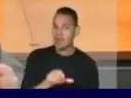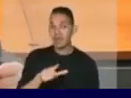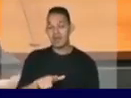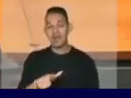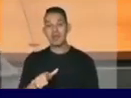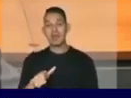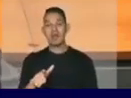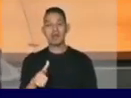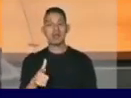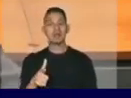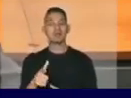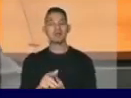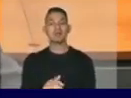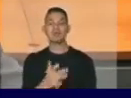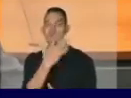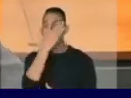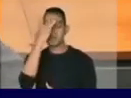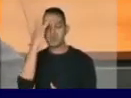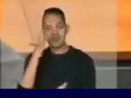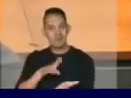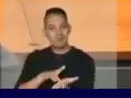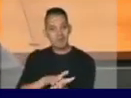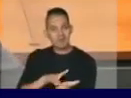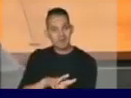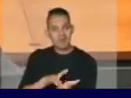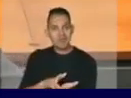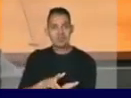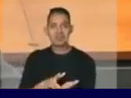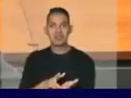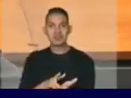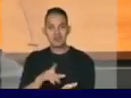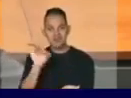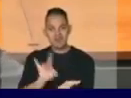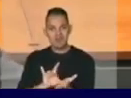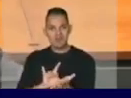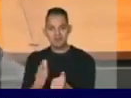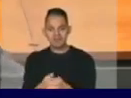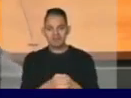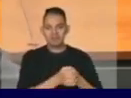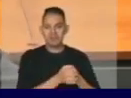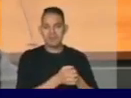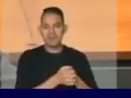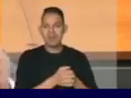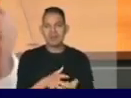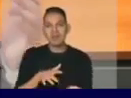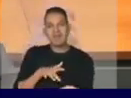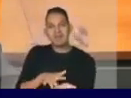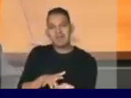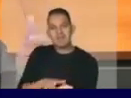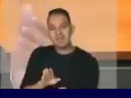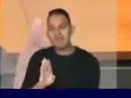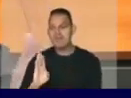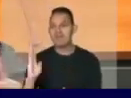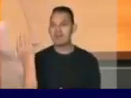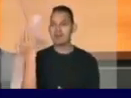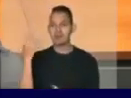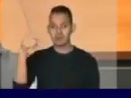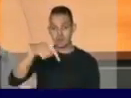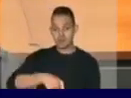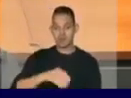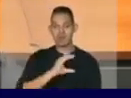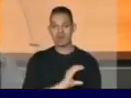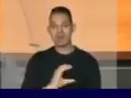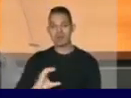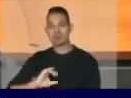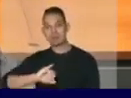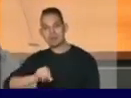atuação de lobo em pele de cordeiro. Finge se apresentar nessa comissão, na